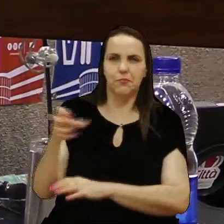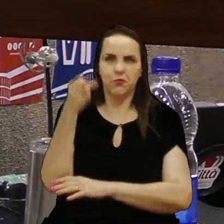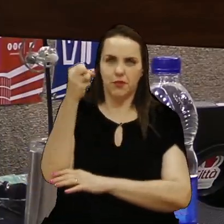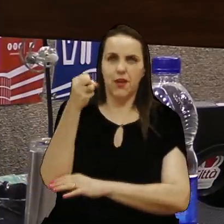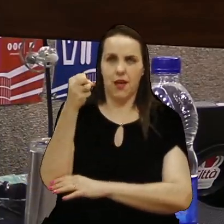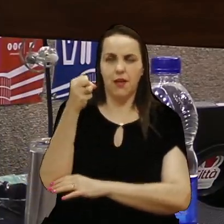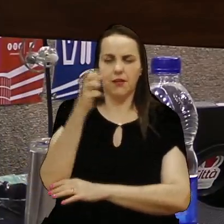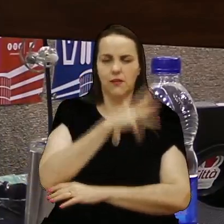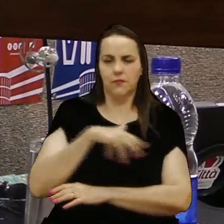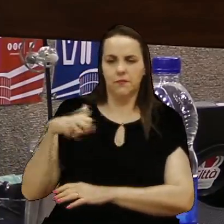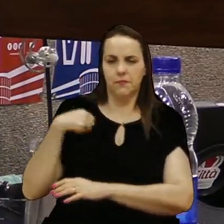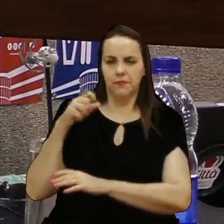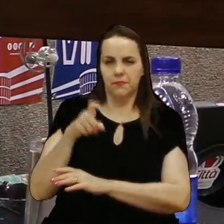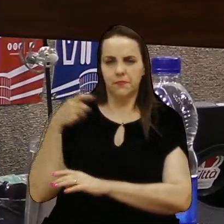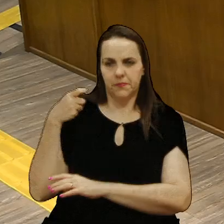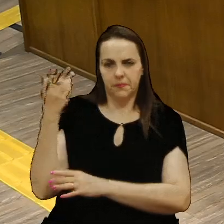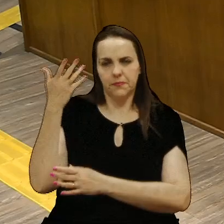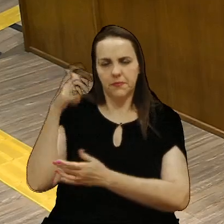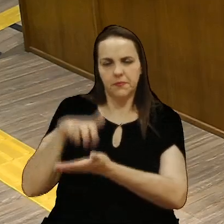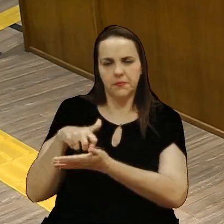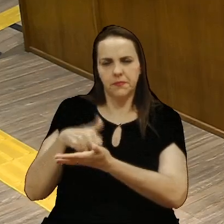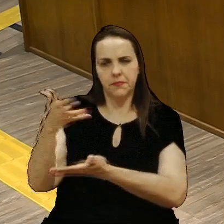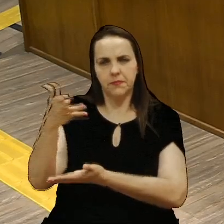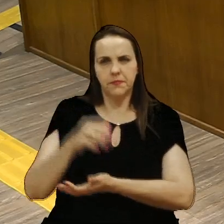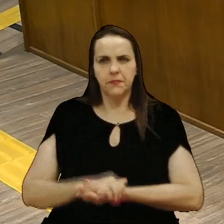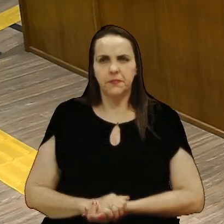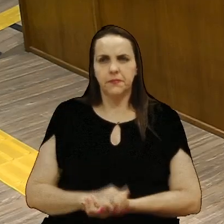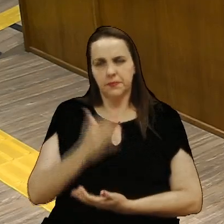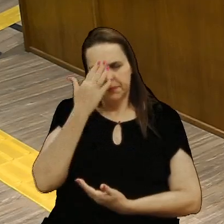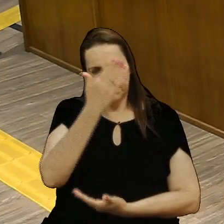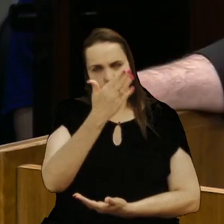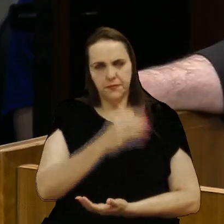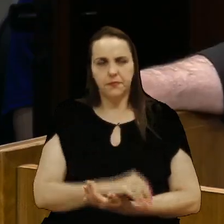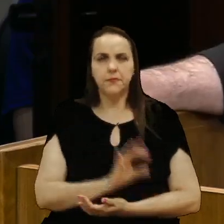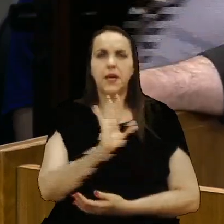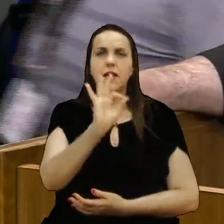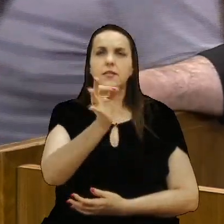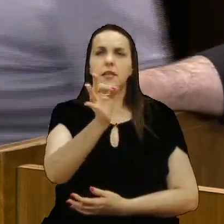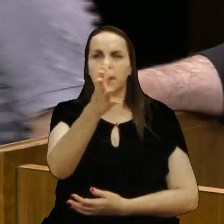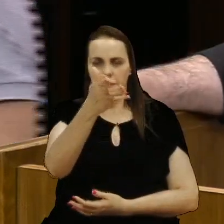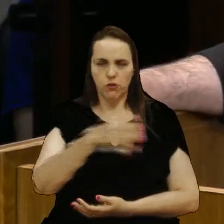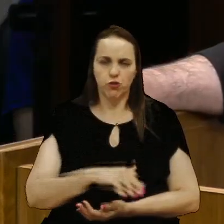essa condenada. Obrigado. Exatamente isso, vereador Ramon. E agora,